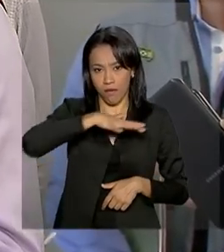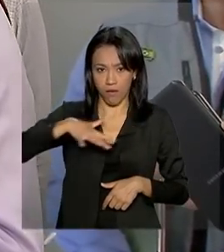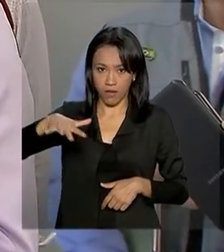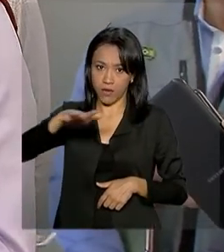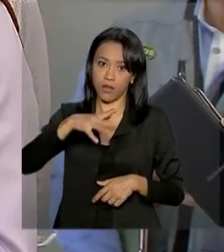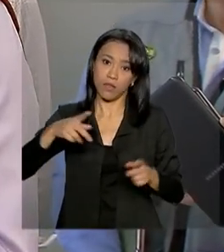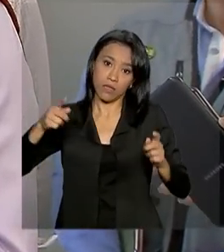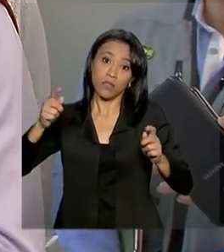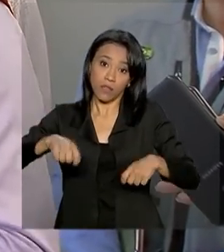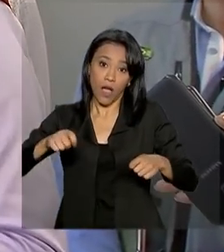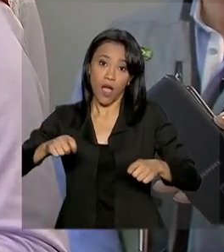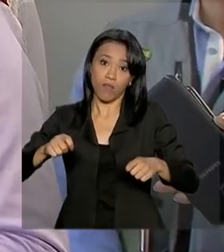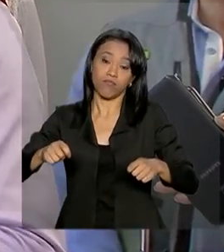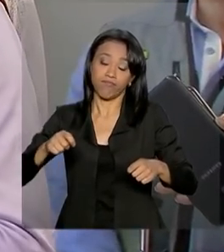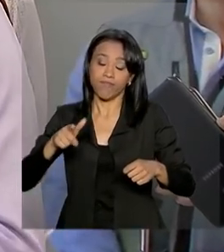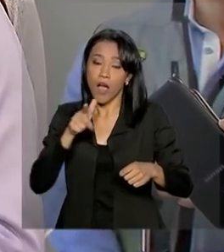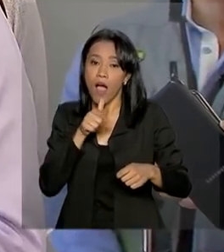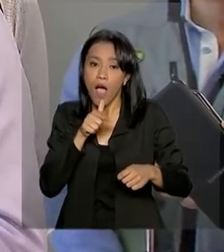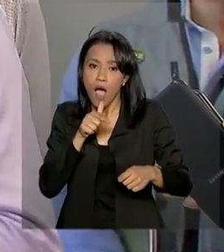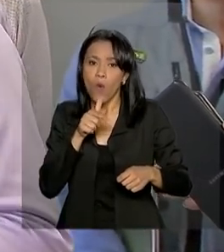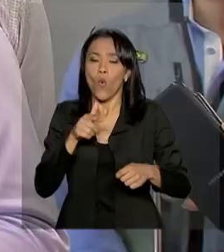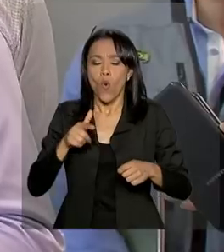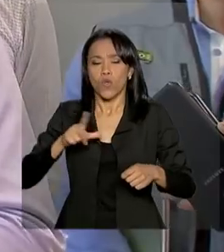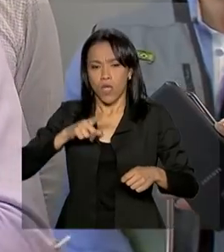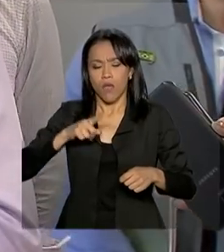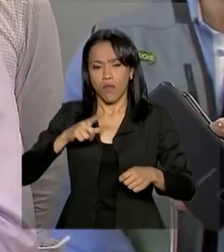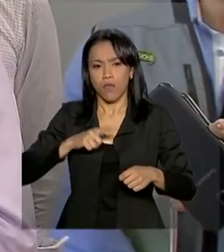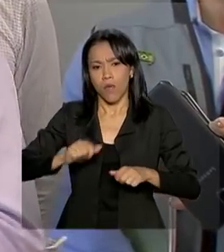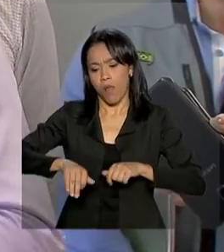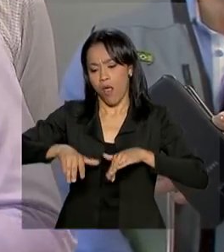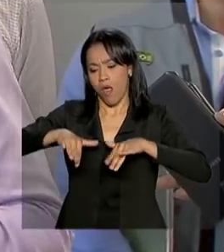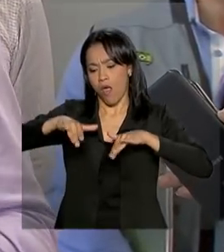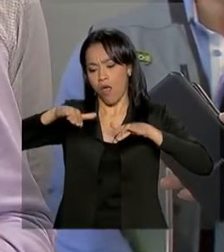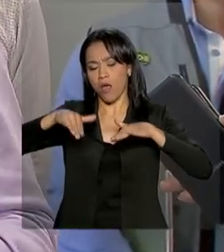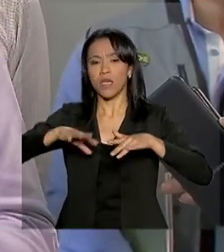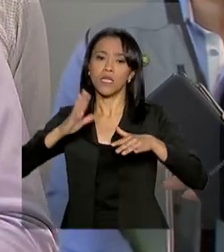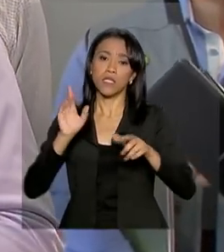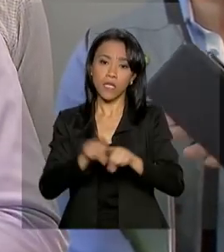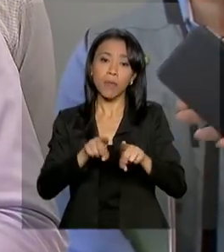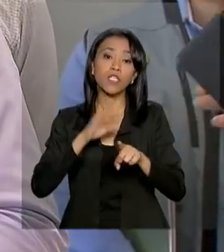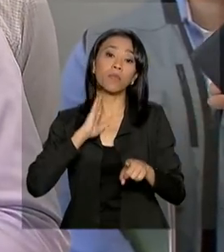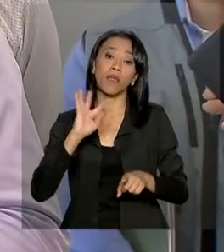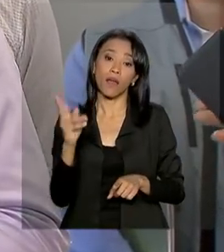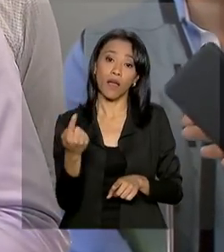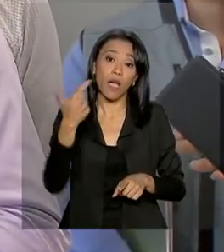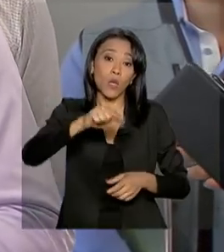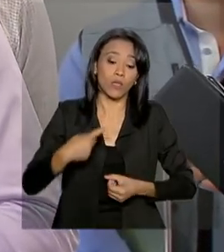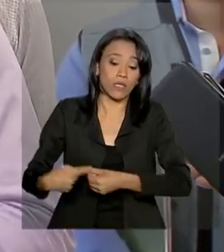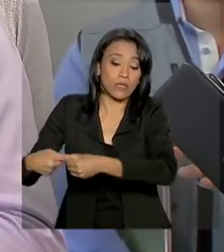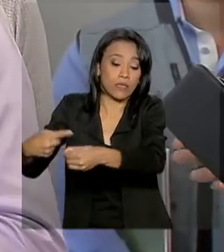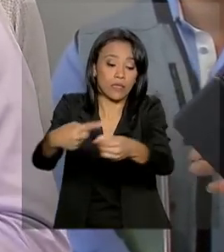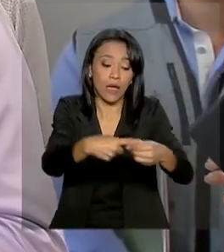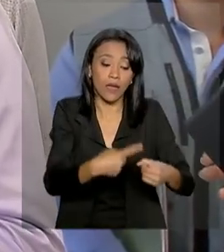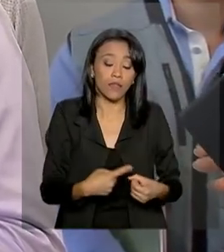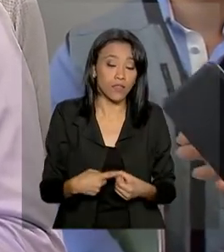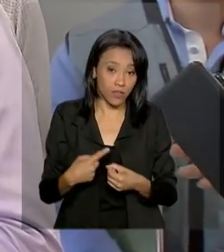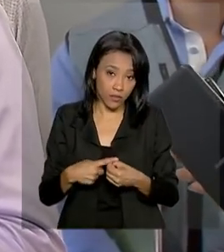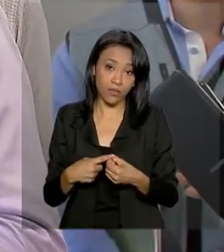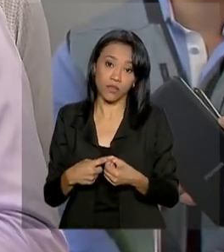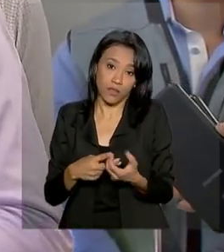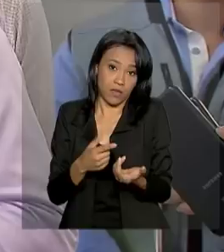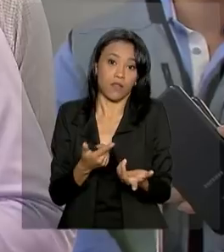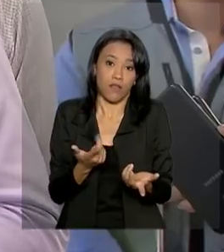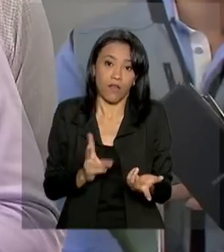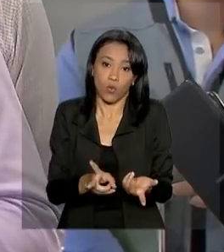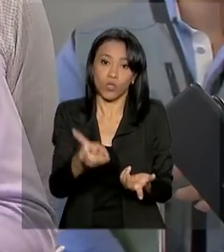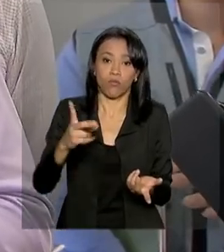dão conta, estão cheios, vão permitir que a população de Minas Gerais, de Belo Horizonte e demais cidades da região metropolitana não fiquem sem